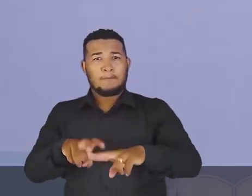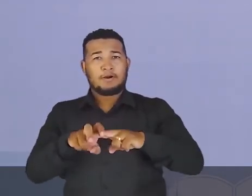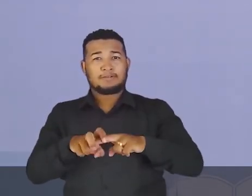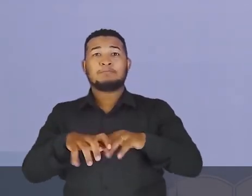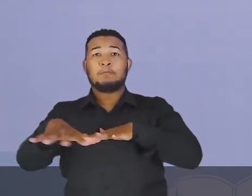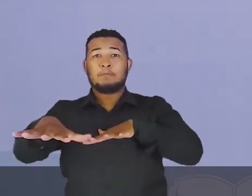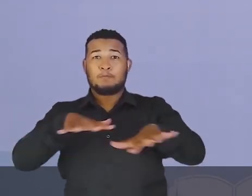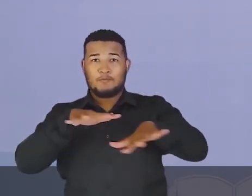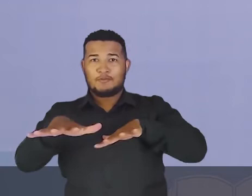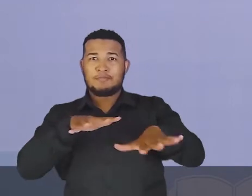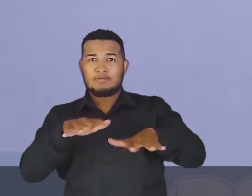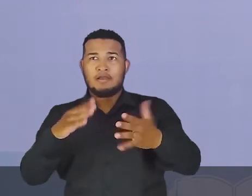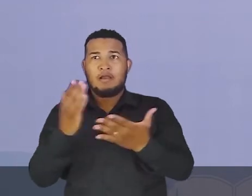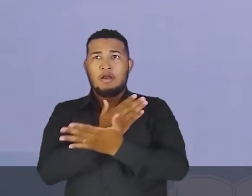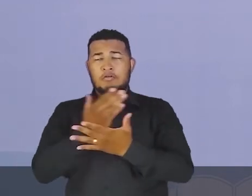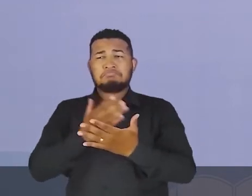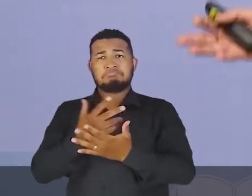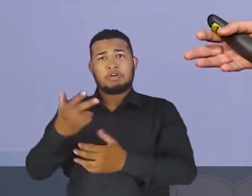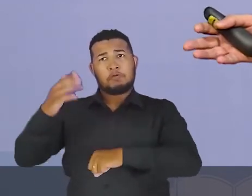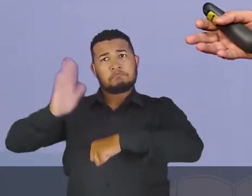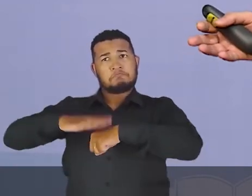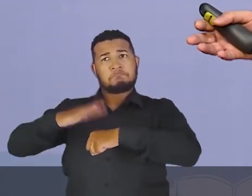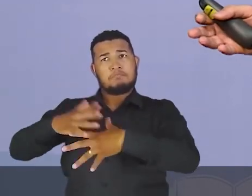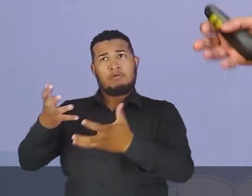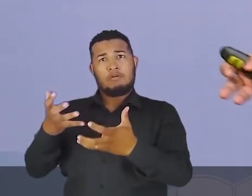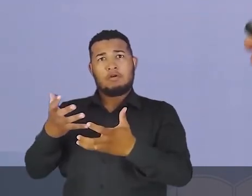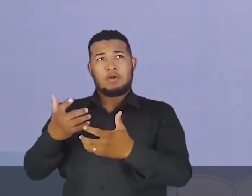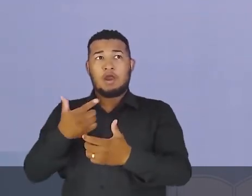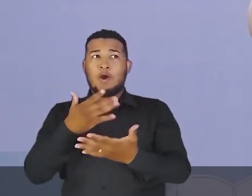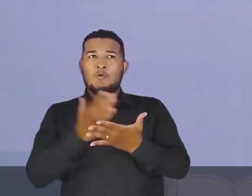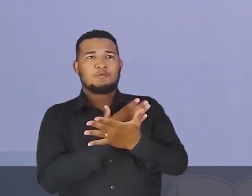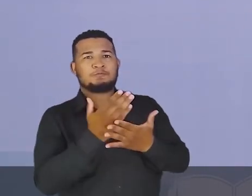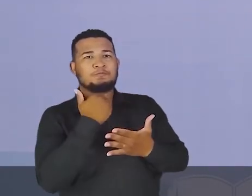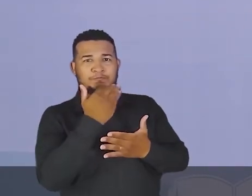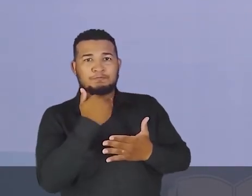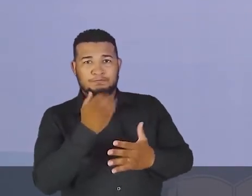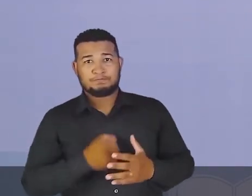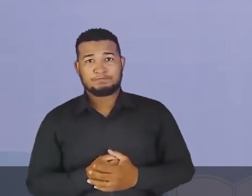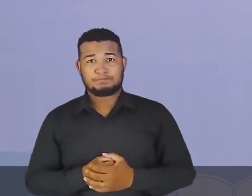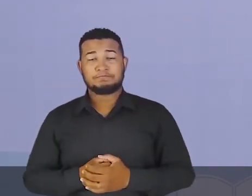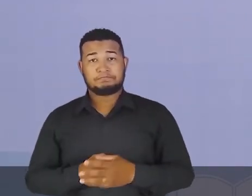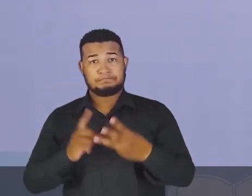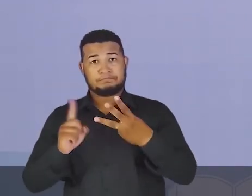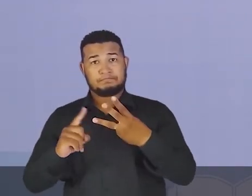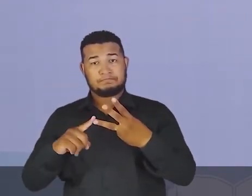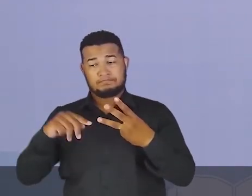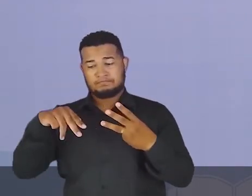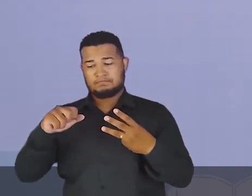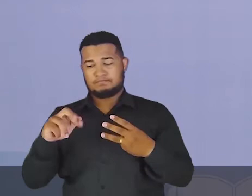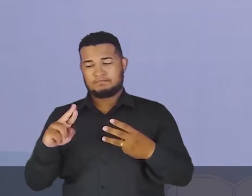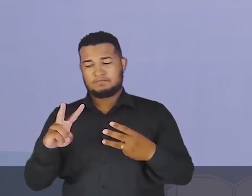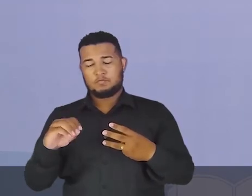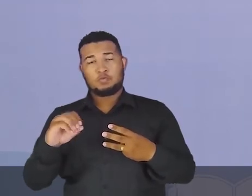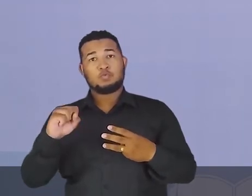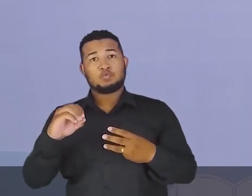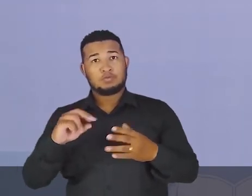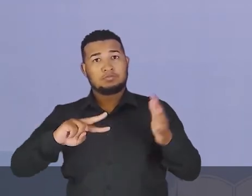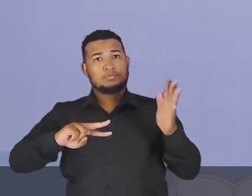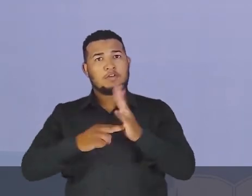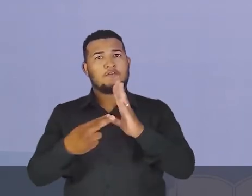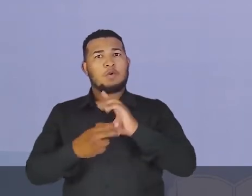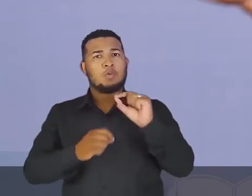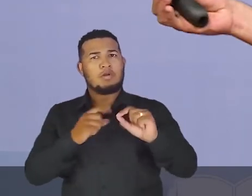aos movimentos voluntários e involuntários. O tecido nervoso é um tipo de tecido, né, que ele é responsável